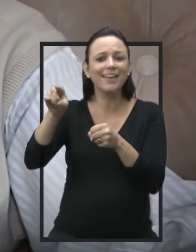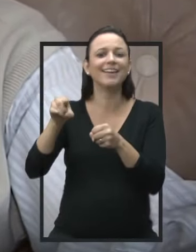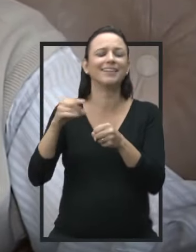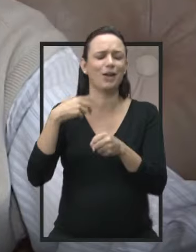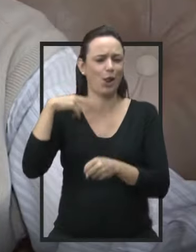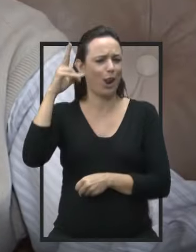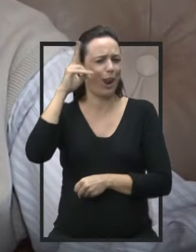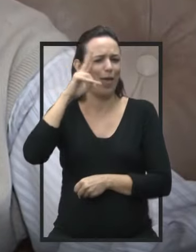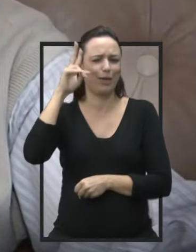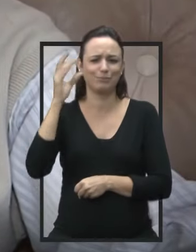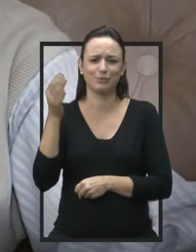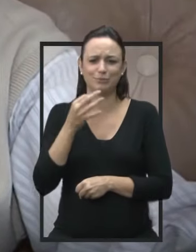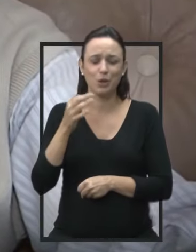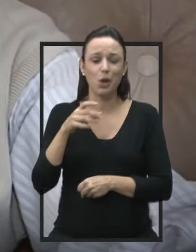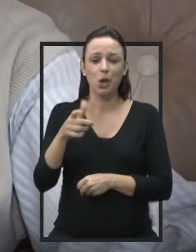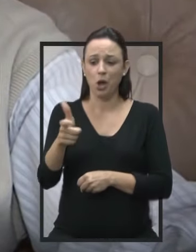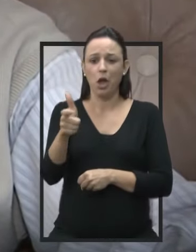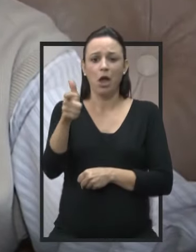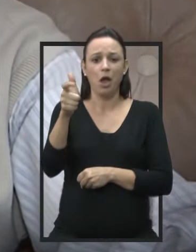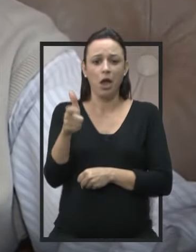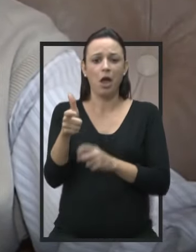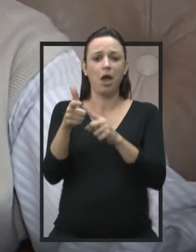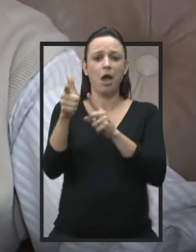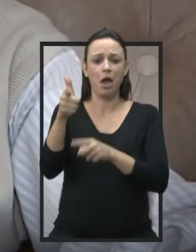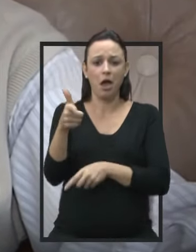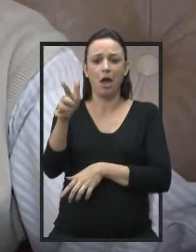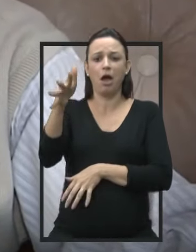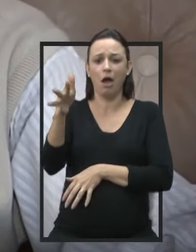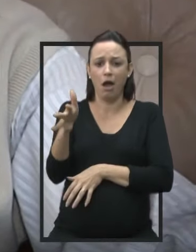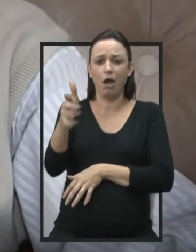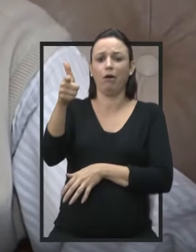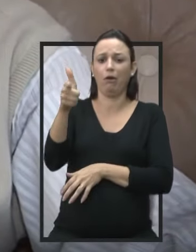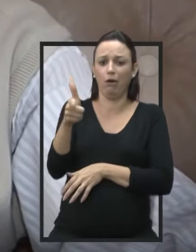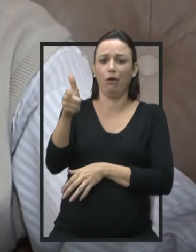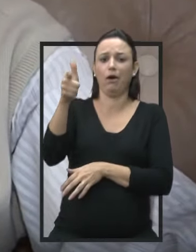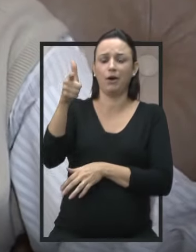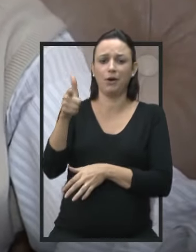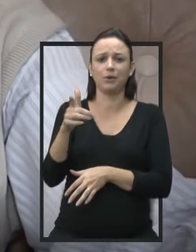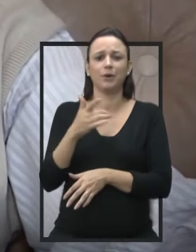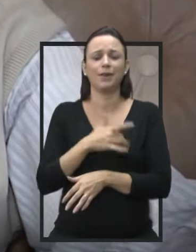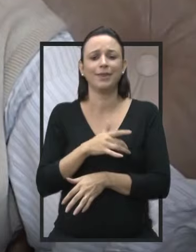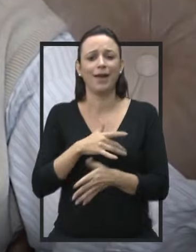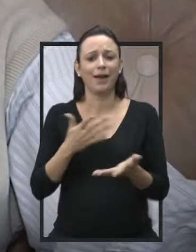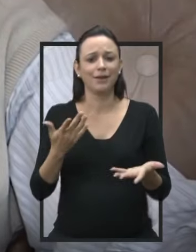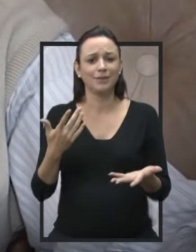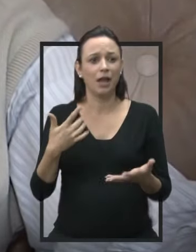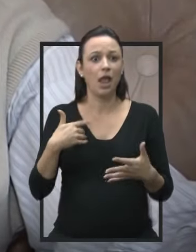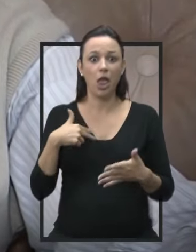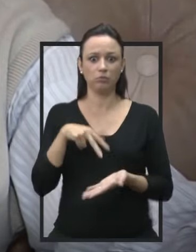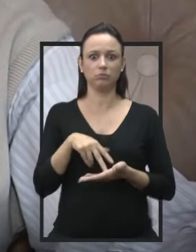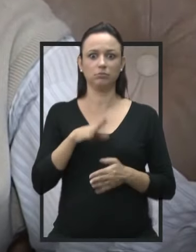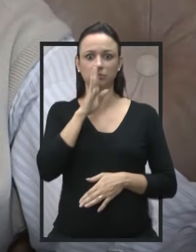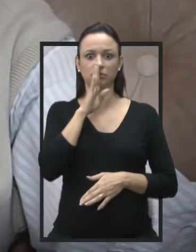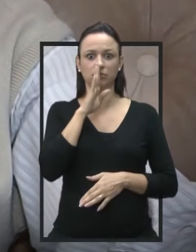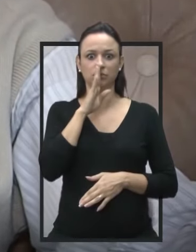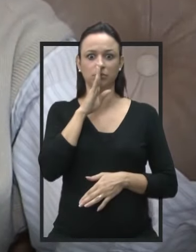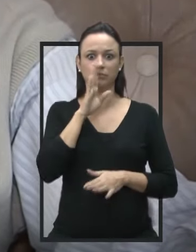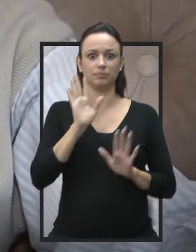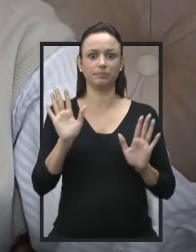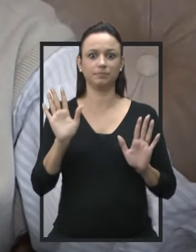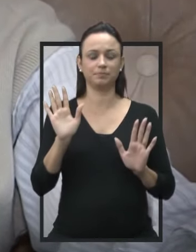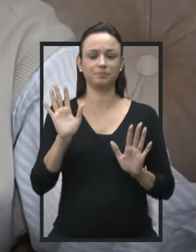perfeitamente. E o boi tremia com o revólver na mão, coitado. E eu fiquei atônito, fiquei parado.